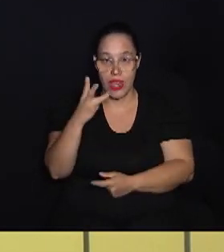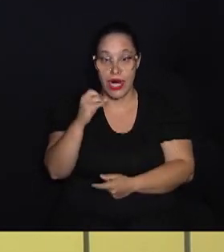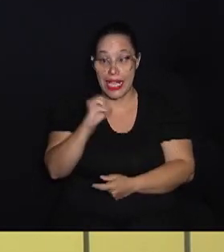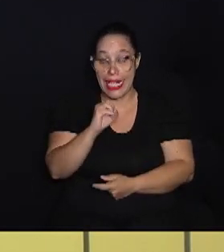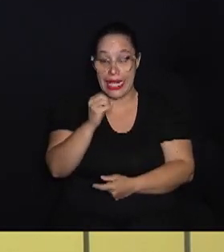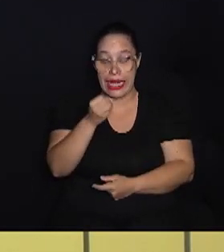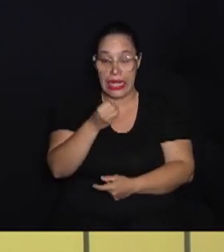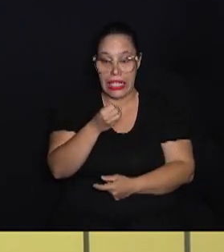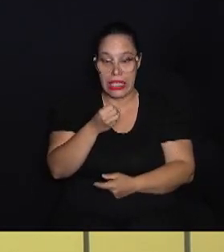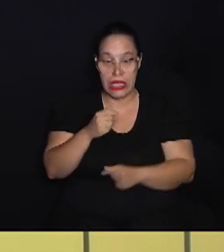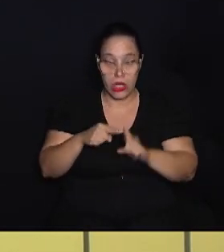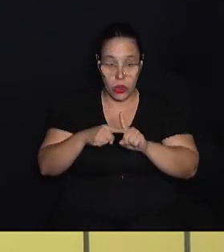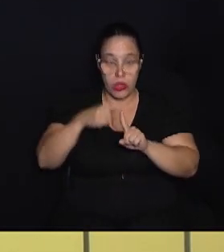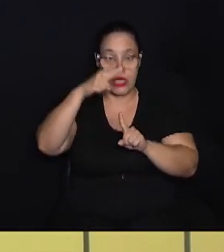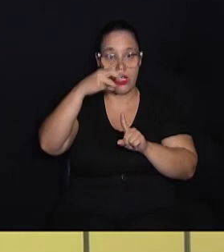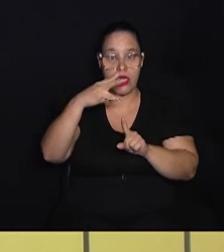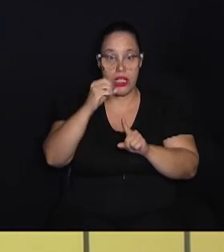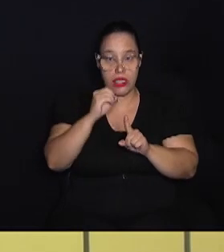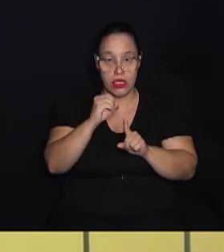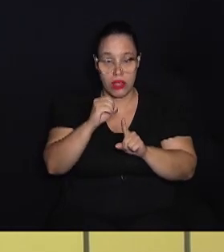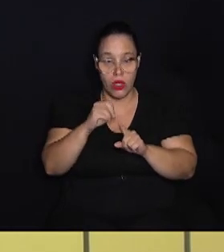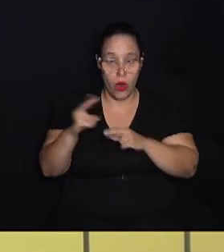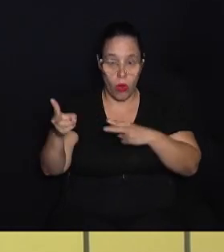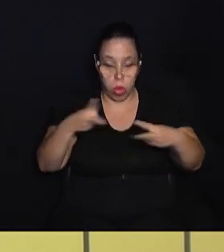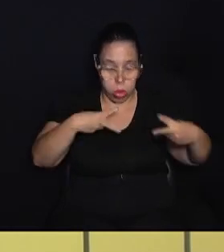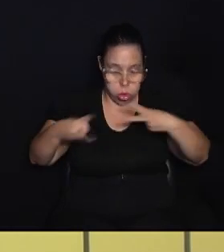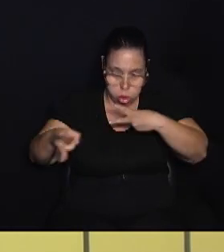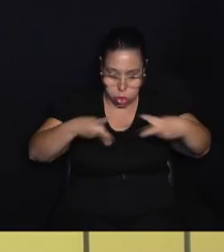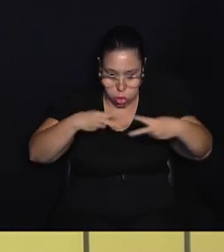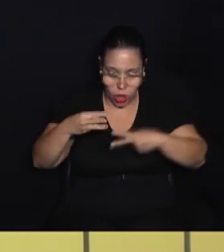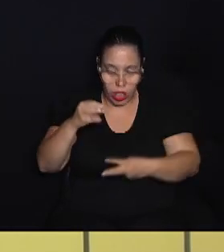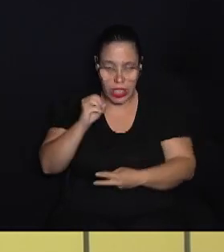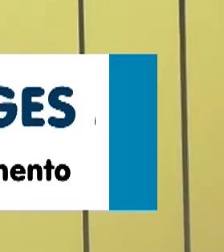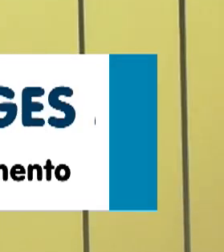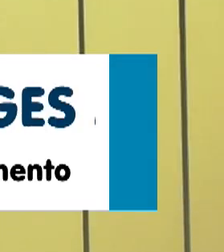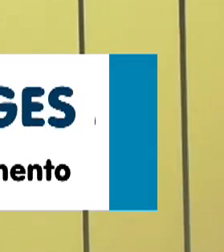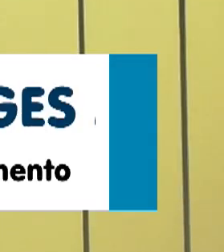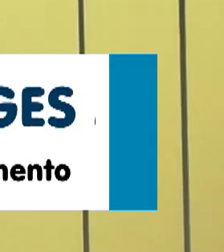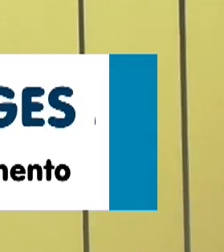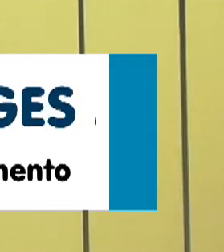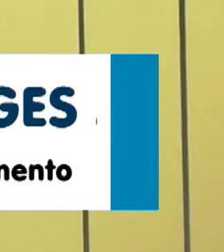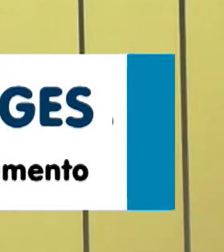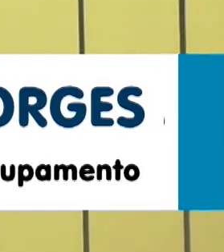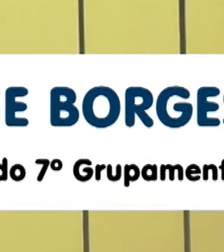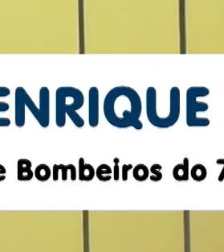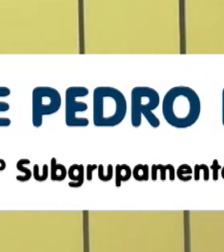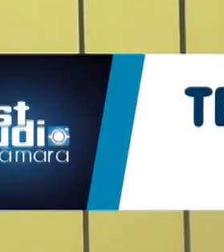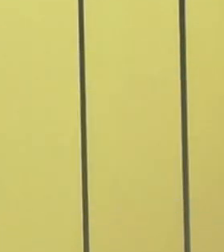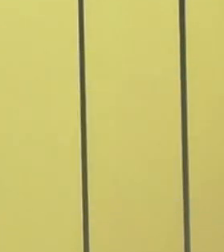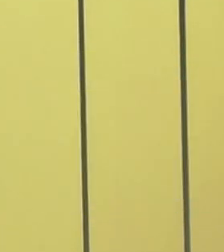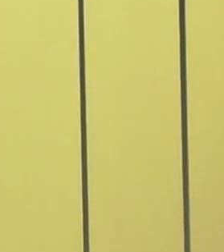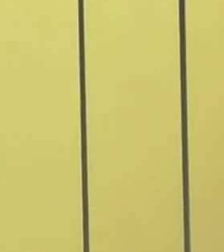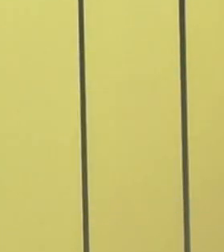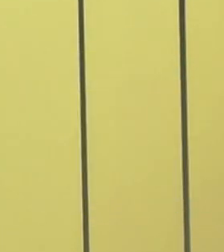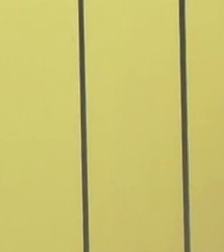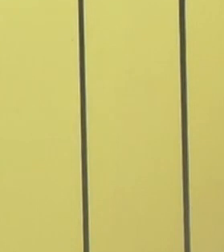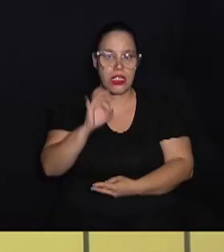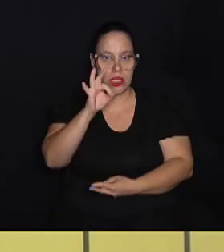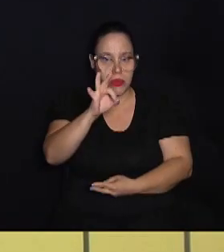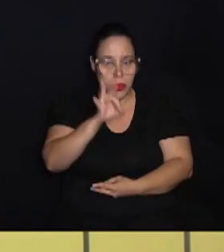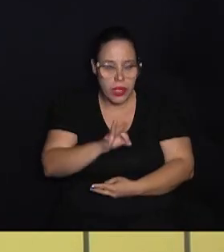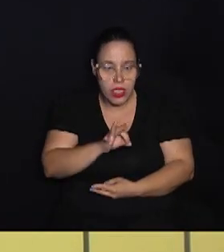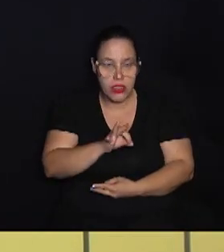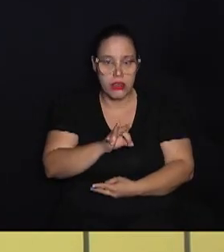né? Temperatura acima de 30 graus, ventos acima de 30 km por hora e a umidade do ar abaixo de 30%. Isso daí